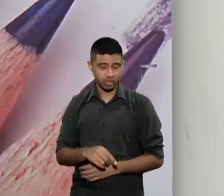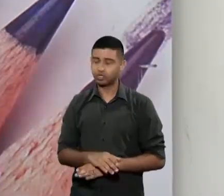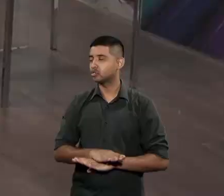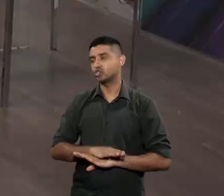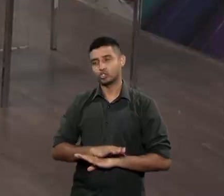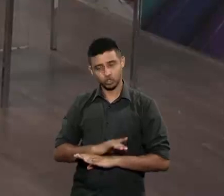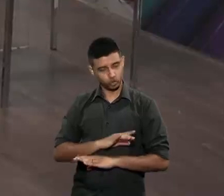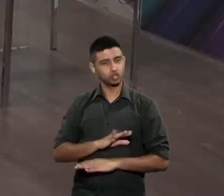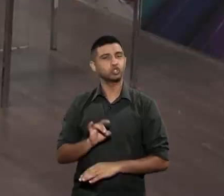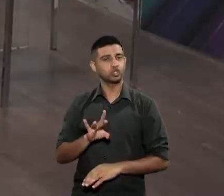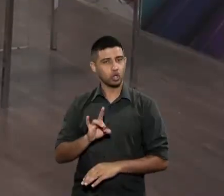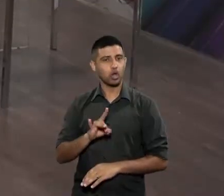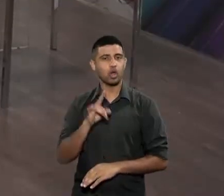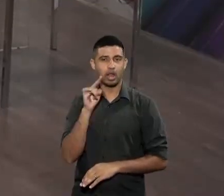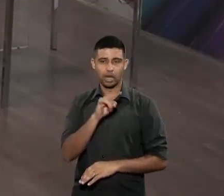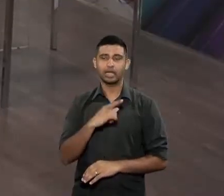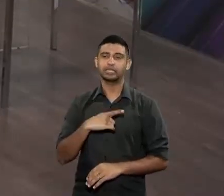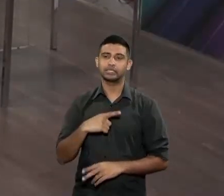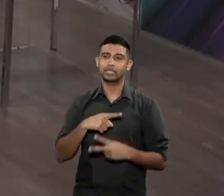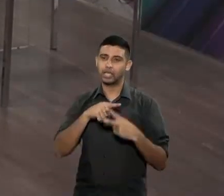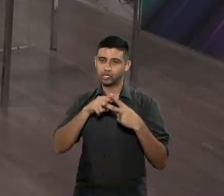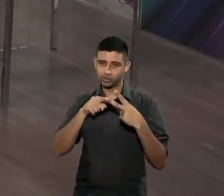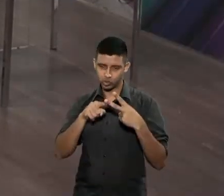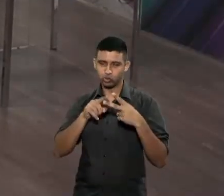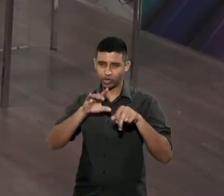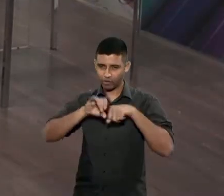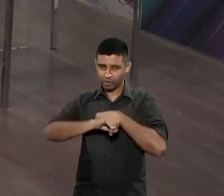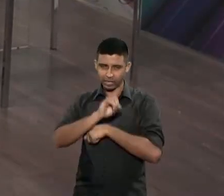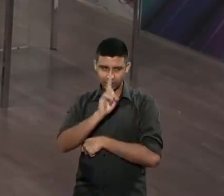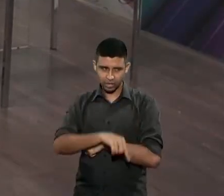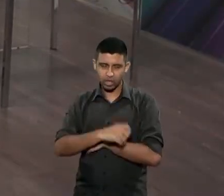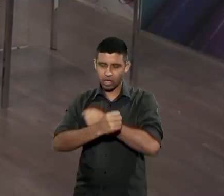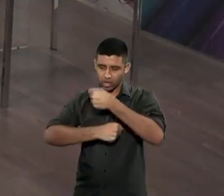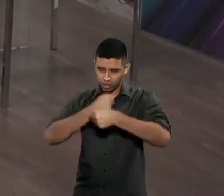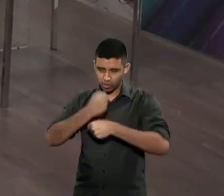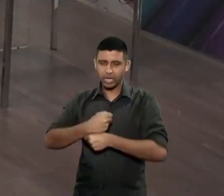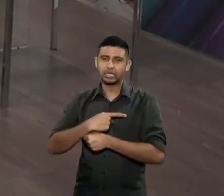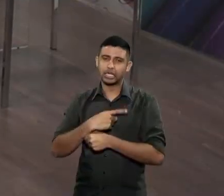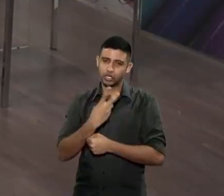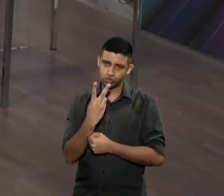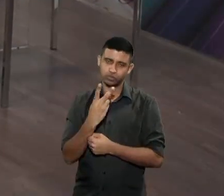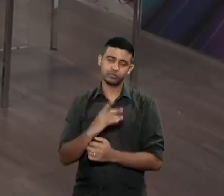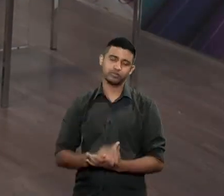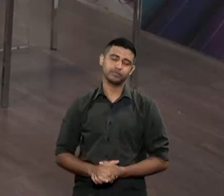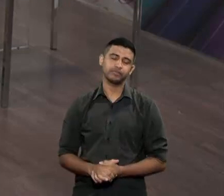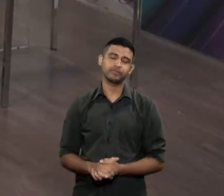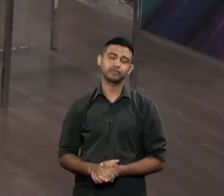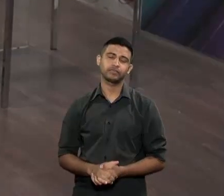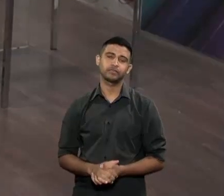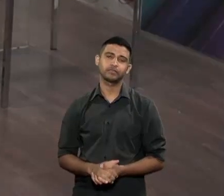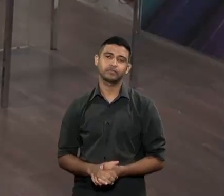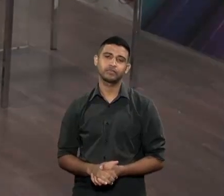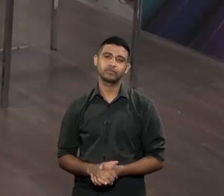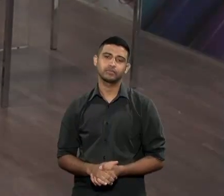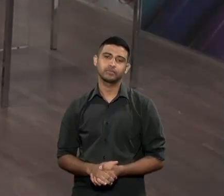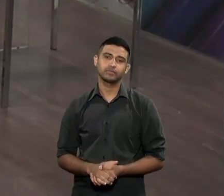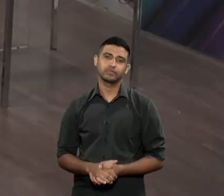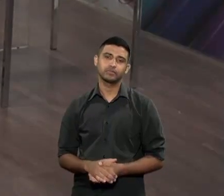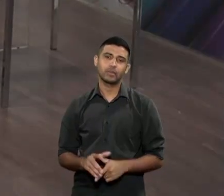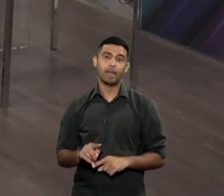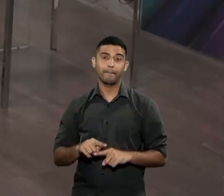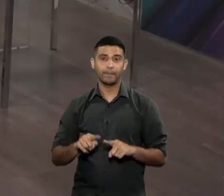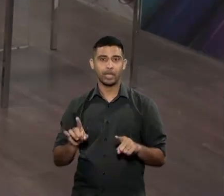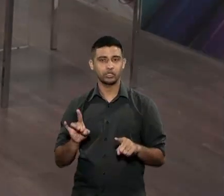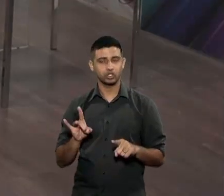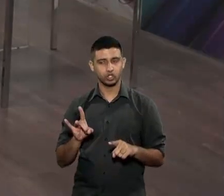Horizonte. Isso, existem duas capacitações por ano, não é isso? Sim, duas capacitações. É. Mas,